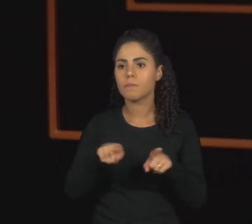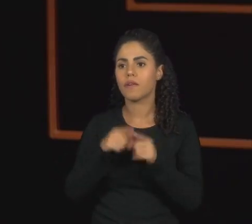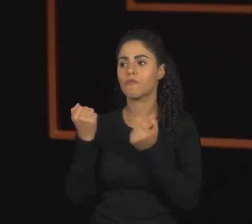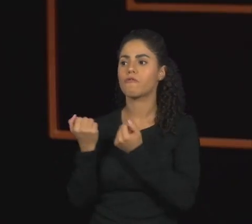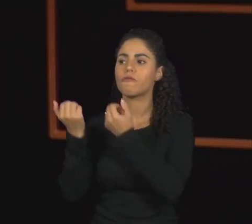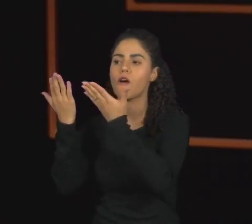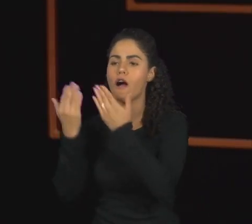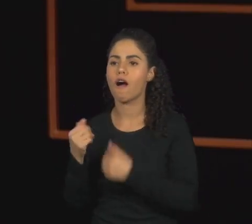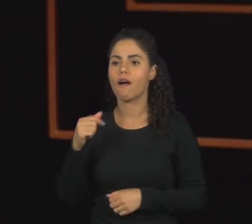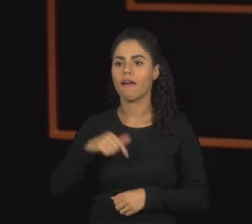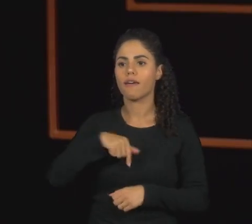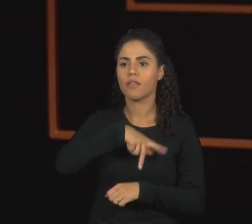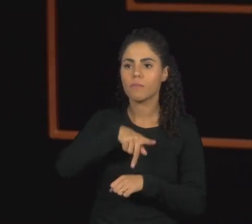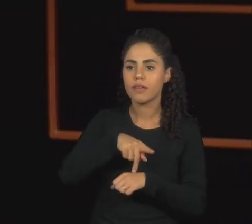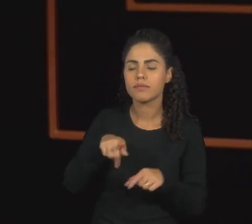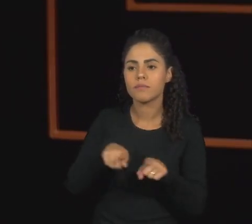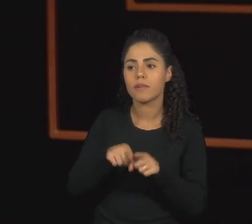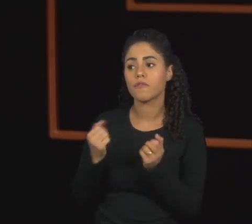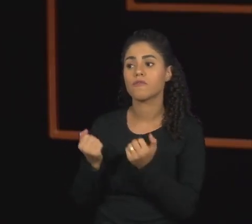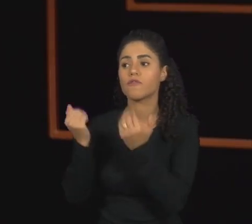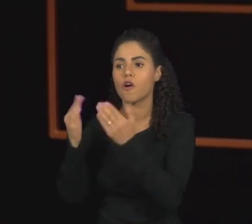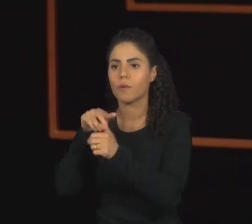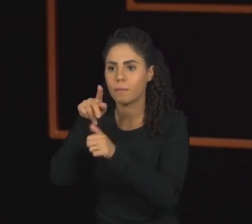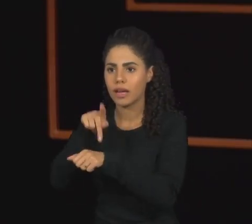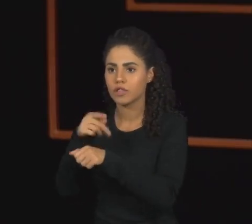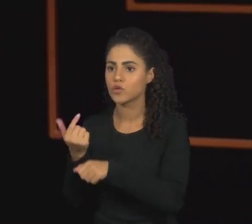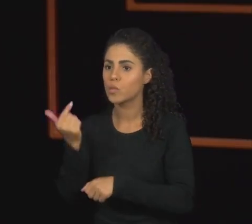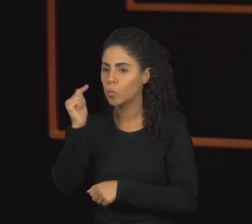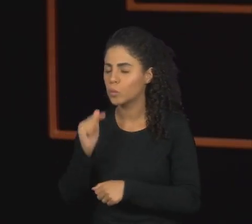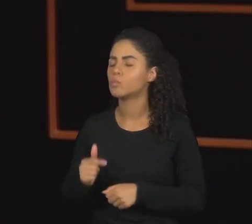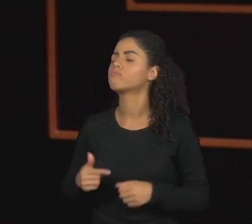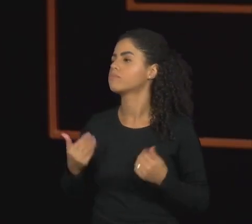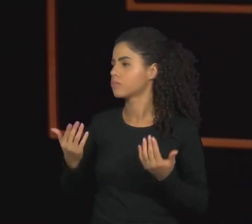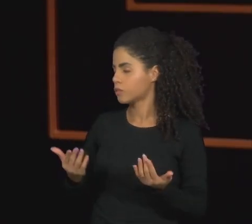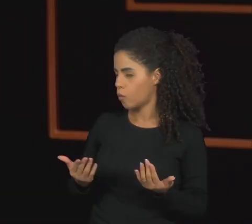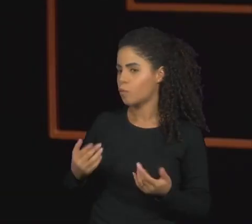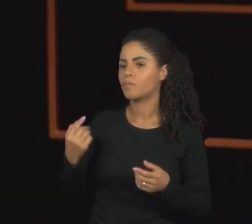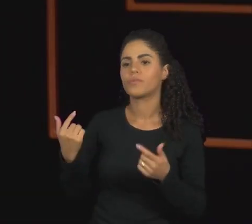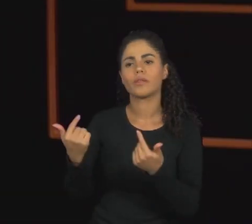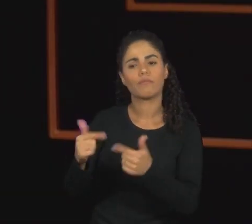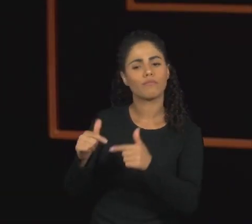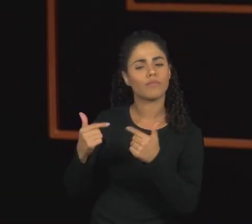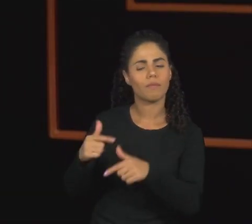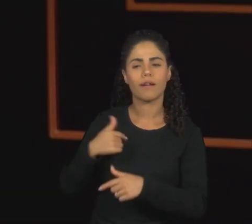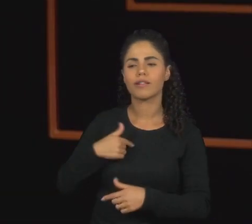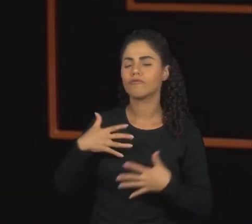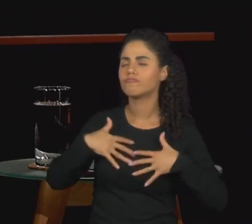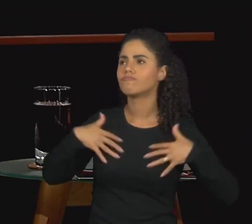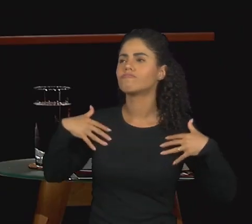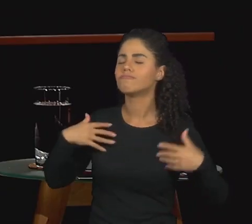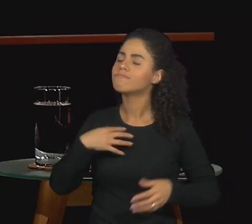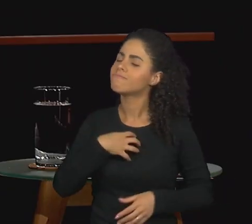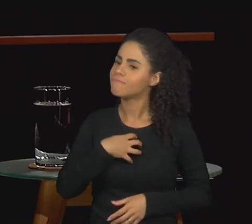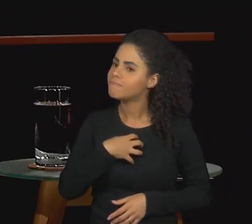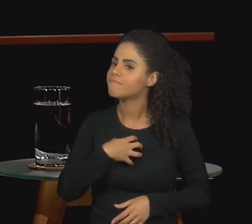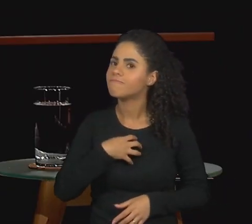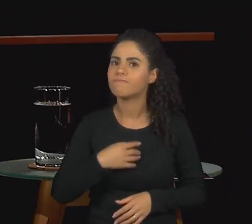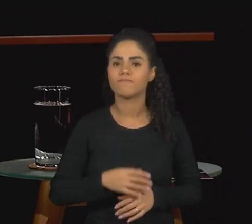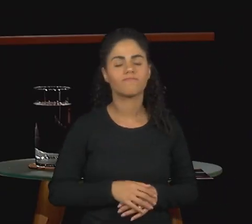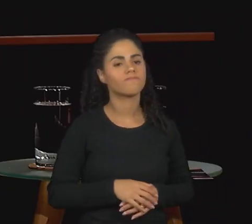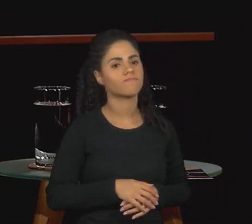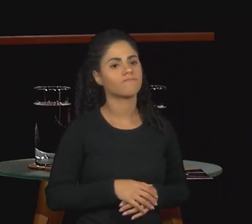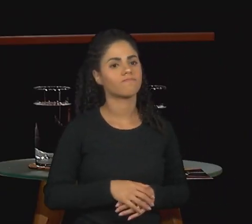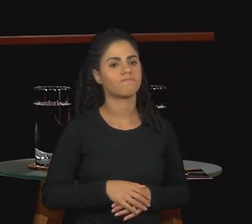exterior, passou em vários países, mostrando como foi a ditadura brasileira. Então, é um dos trabalhos dos quais eu tenho mais orgulho. Aí você disse